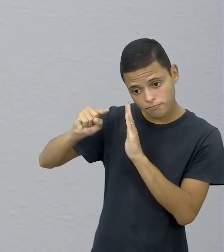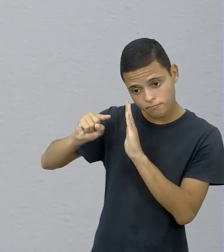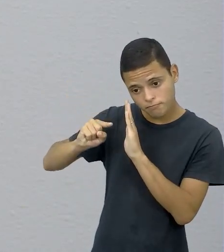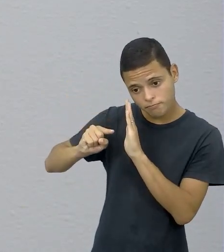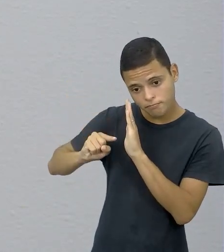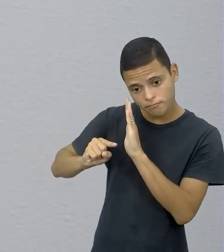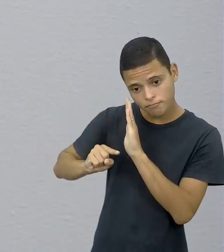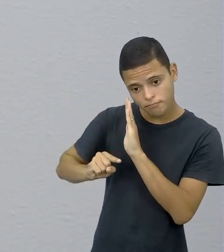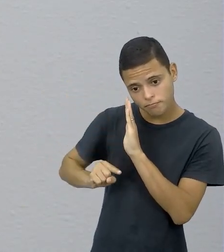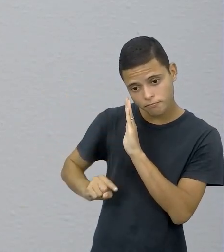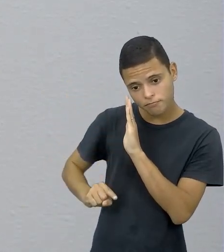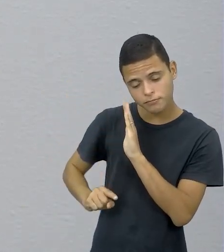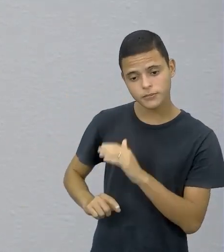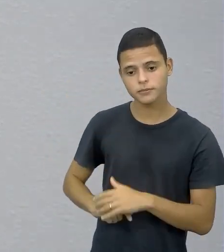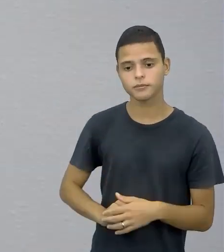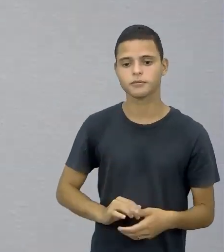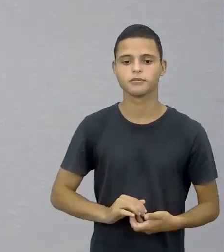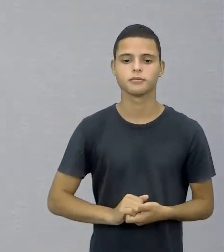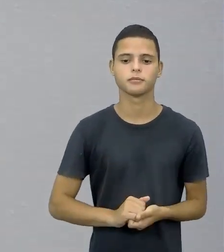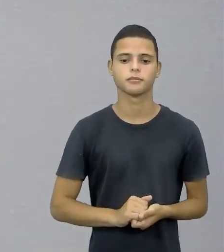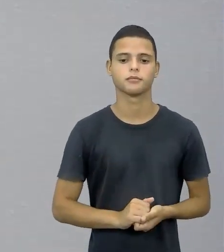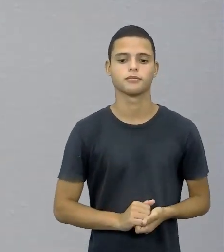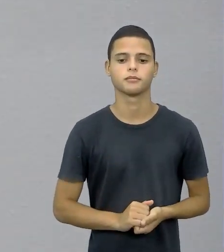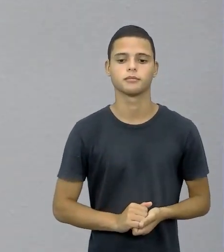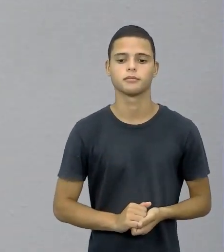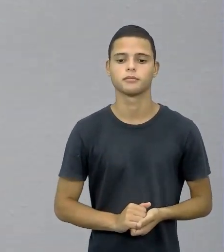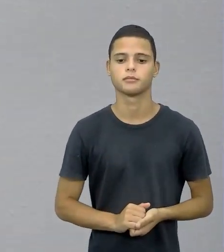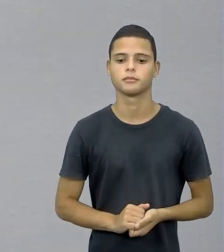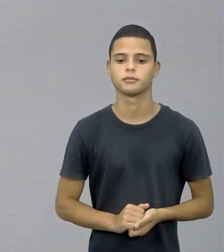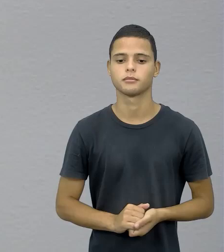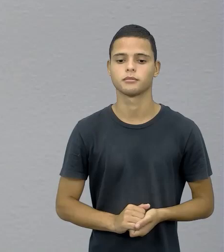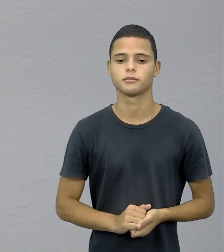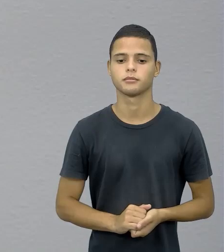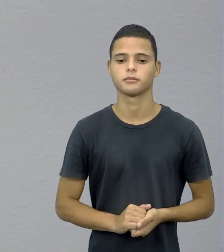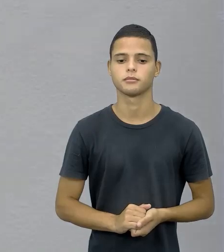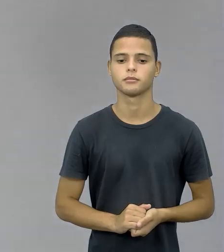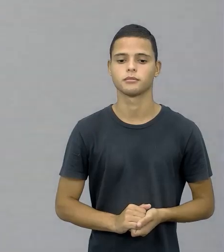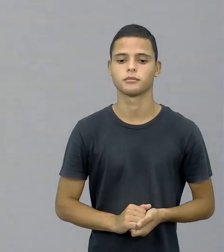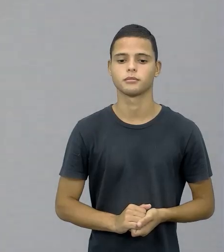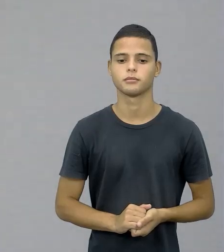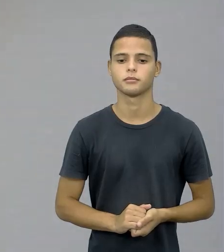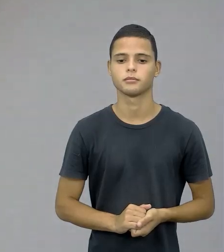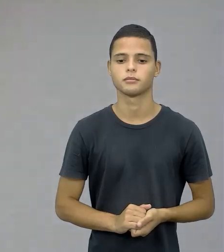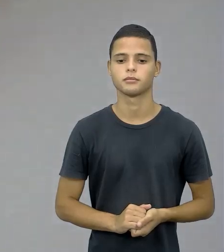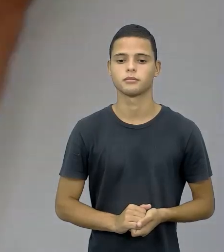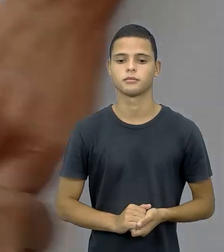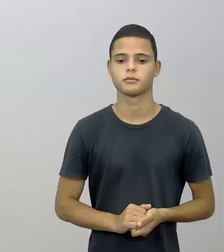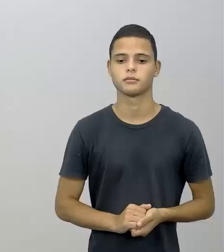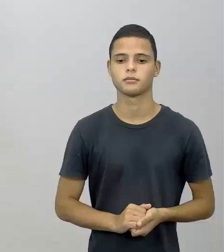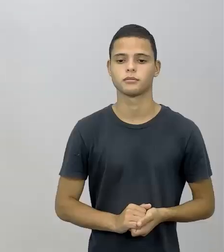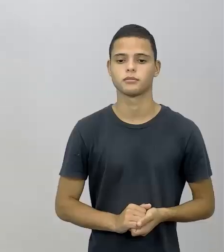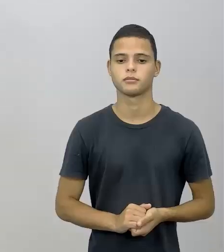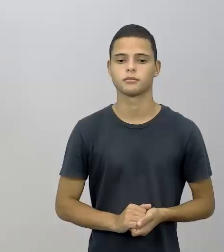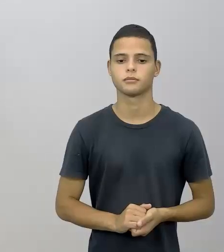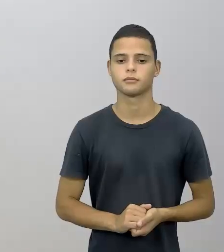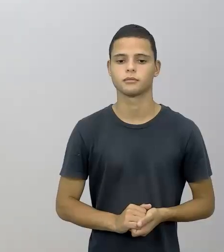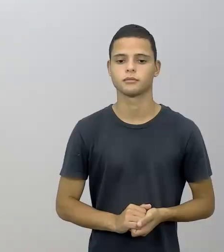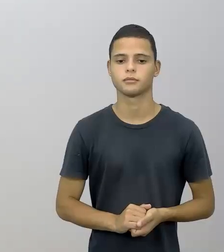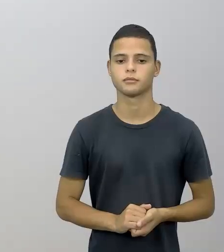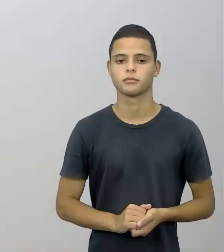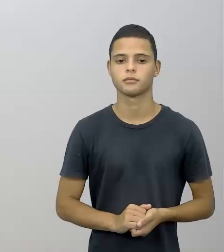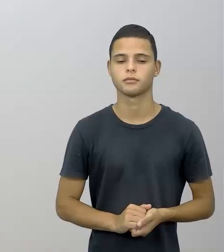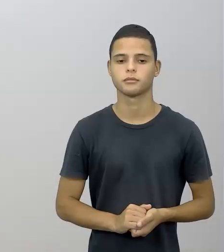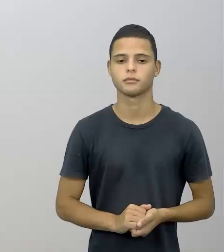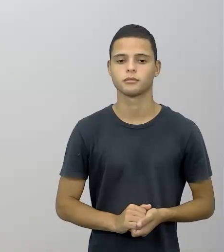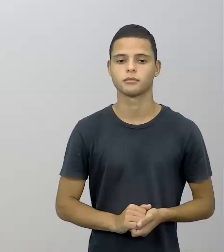Tá zerado aí, Marcela, nosso cronômetro. Ela vai me contar. Esse é o momento? Esse é o momento? Tem que ser rápido. Vamos 1, lá. 2, 3 e...